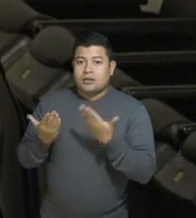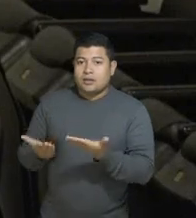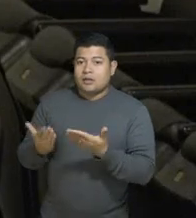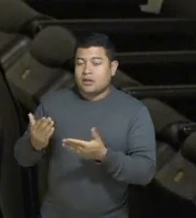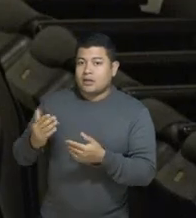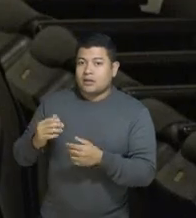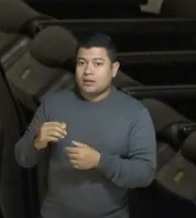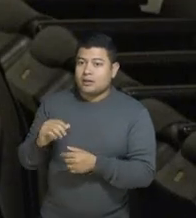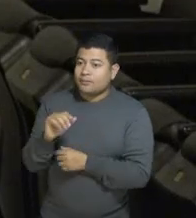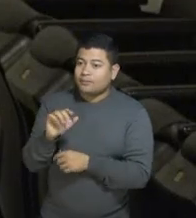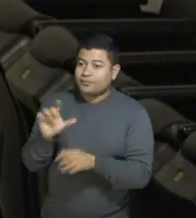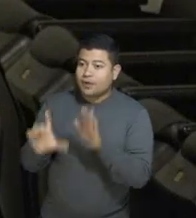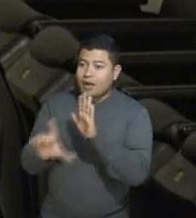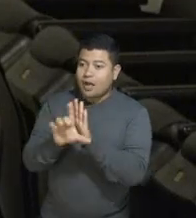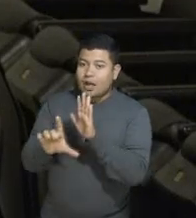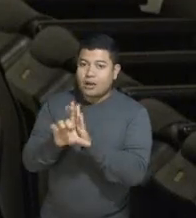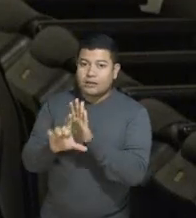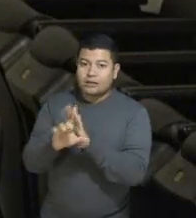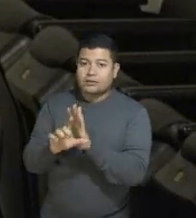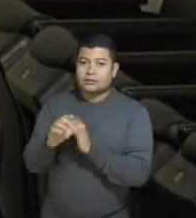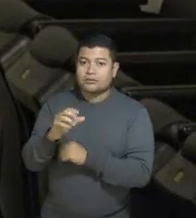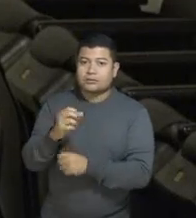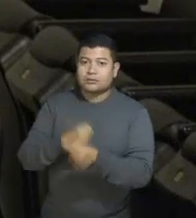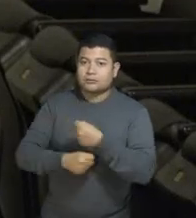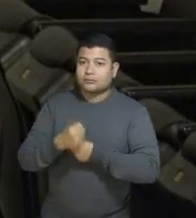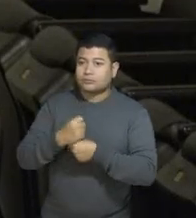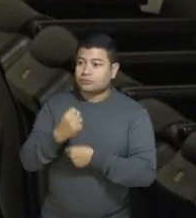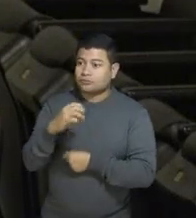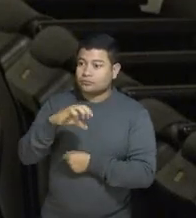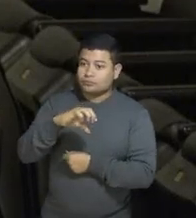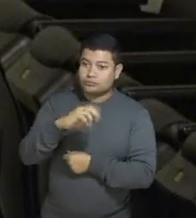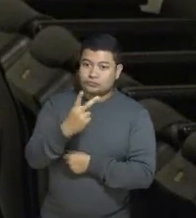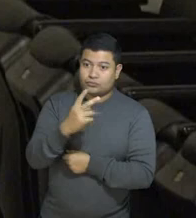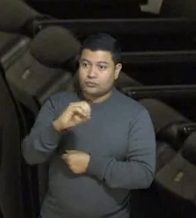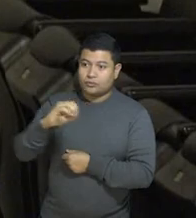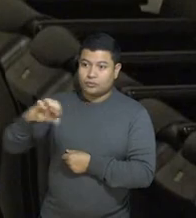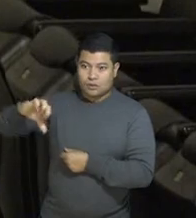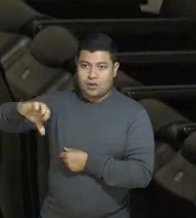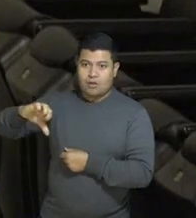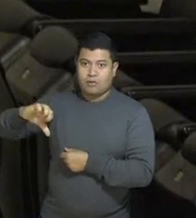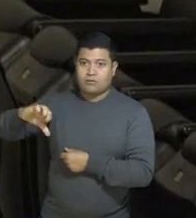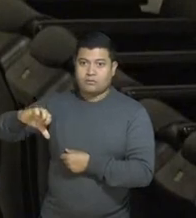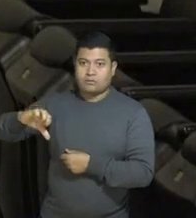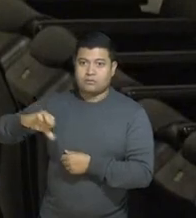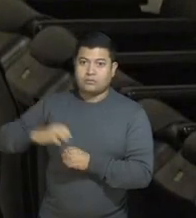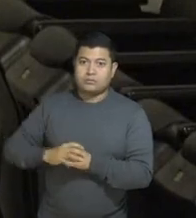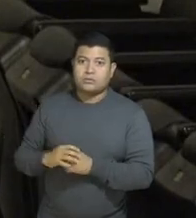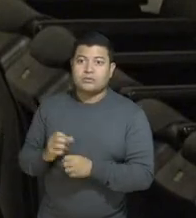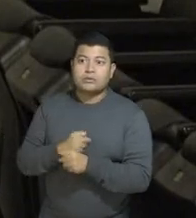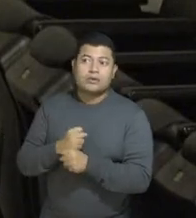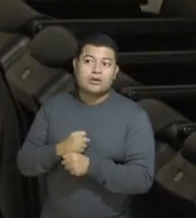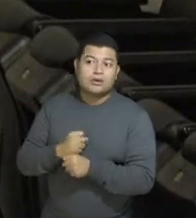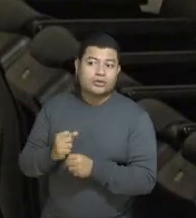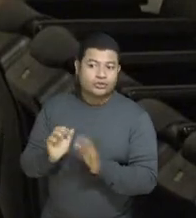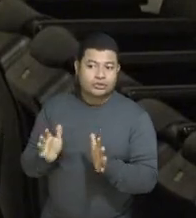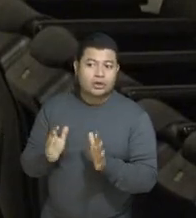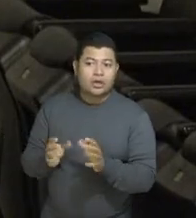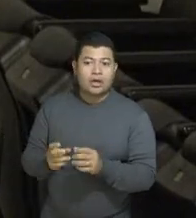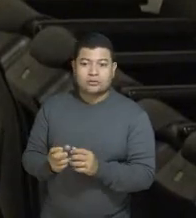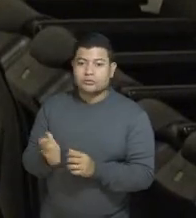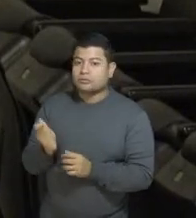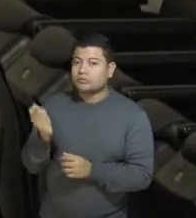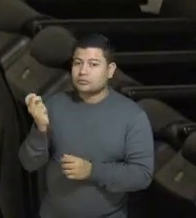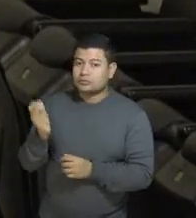de 2009, né? Então não é uma lei de agora, de 2009, faz quantos anos isso, né? E qual